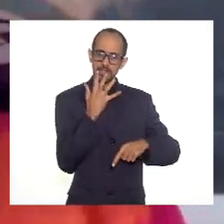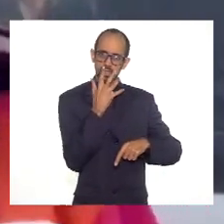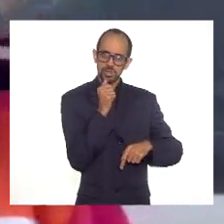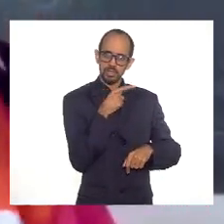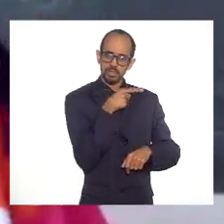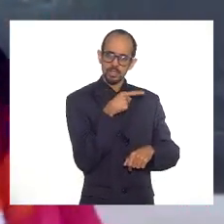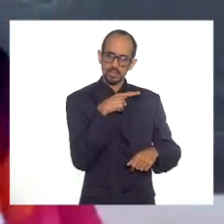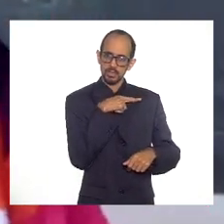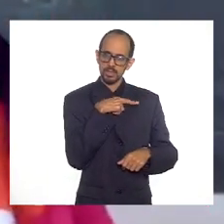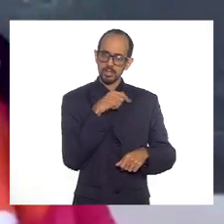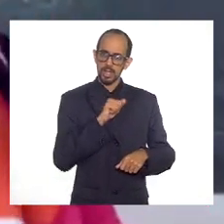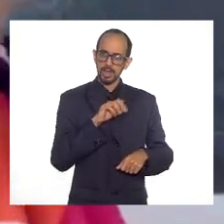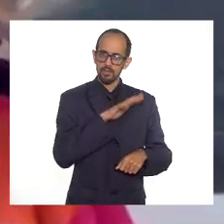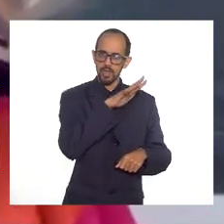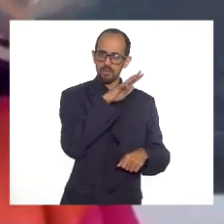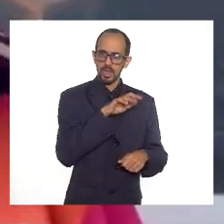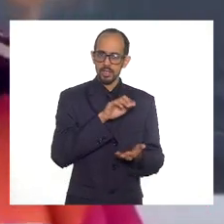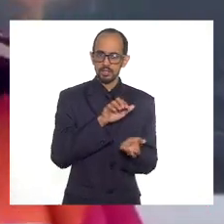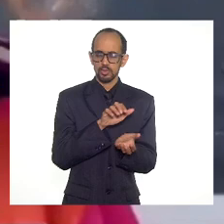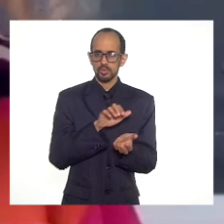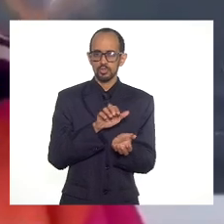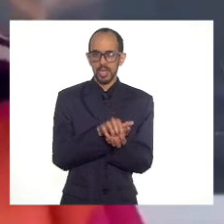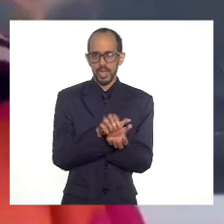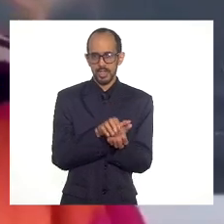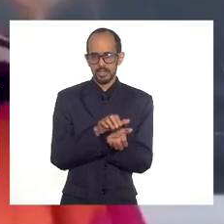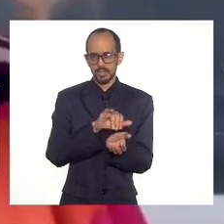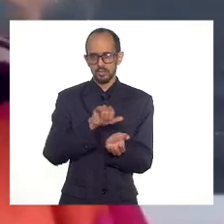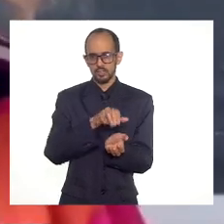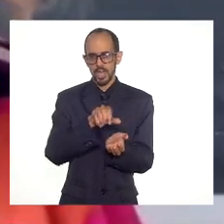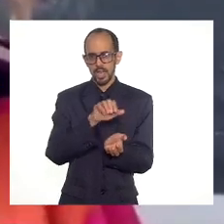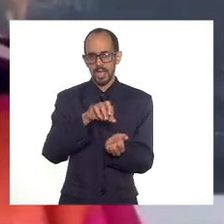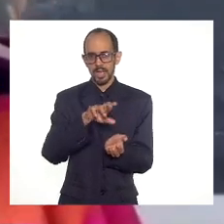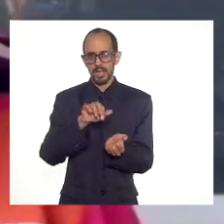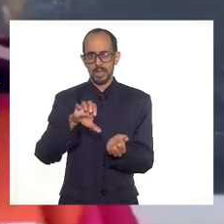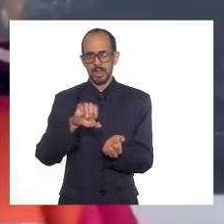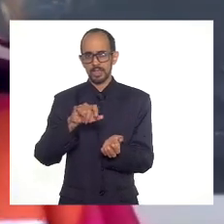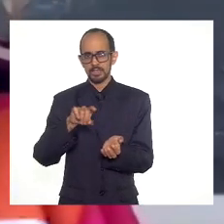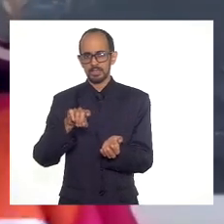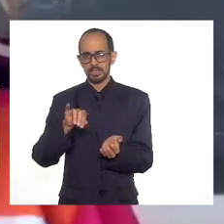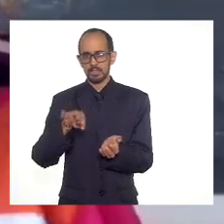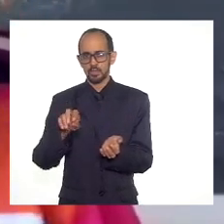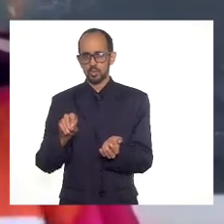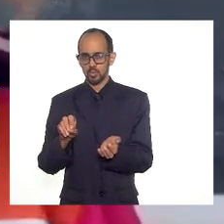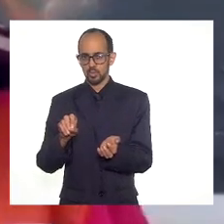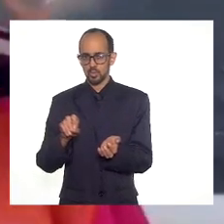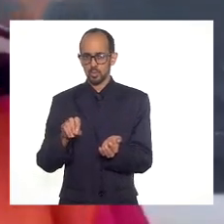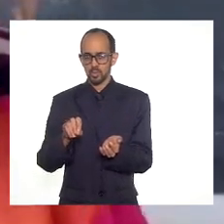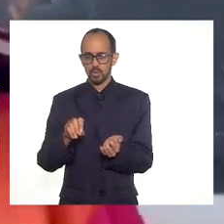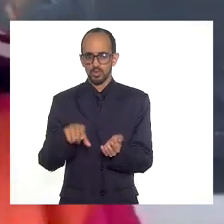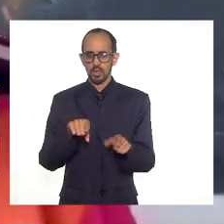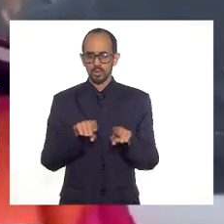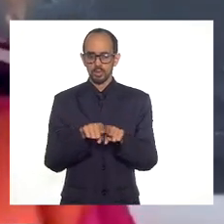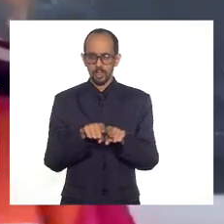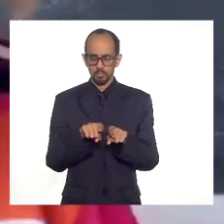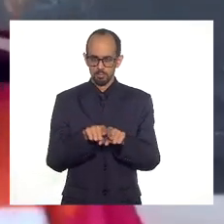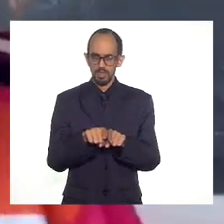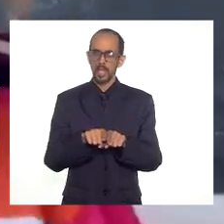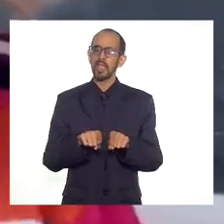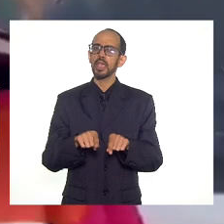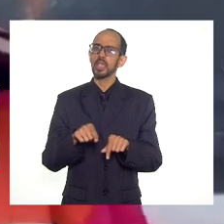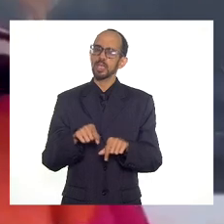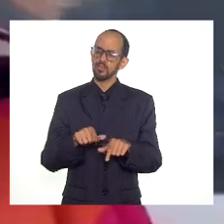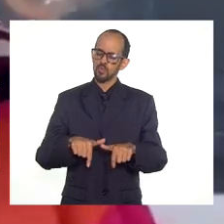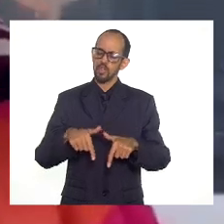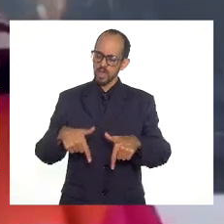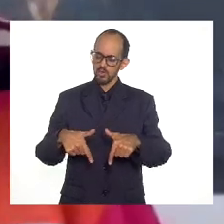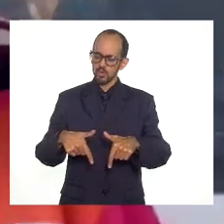Jacarezinho. Rumba atuou com pastorais, atuou no movimento pela fé, mas atuou também no movimento cultural e